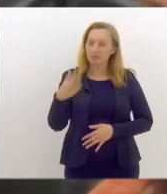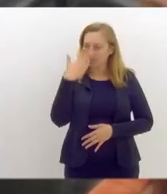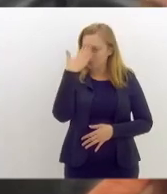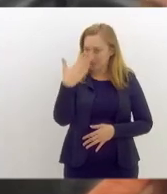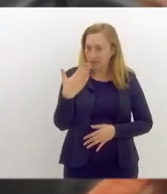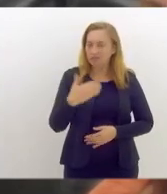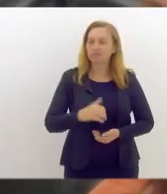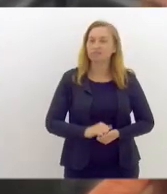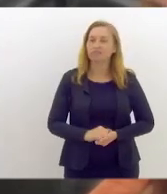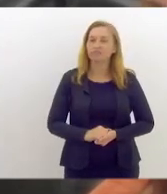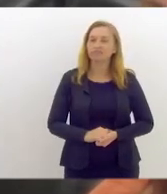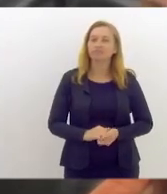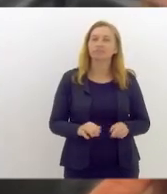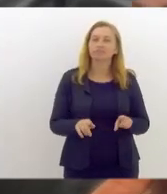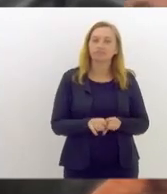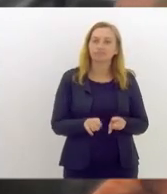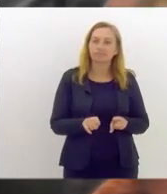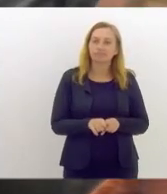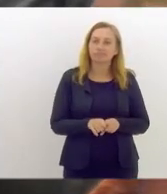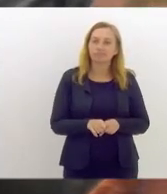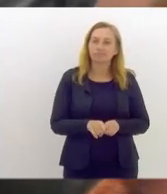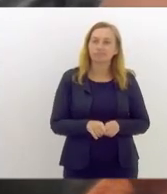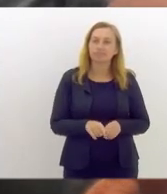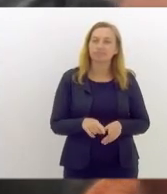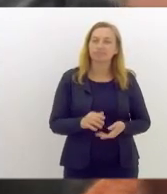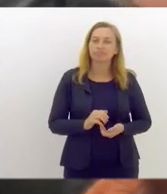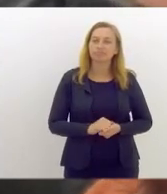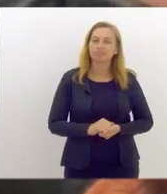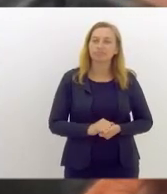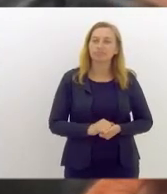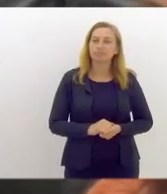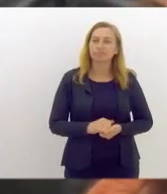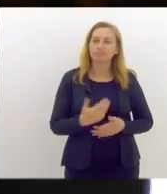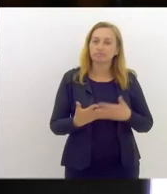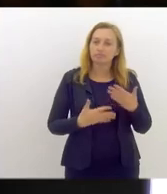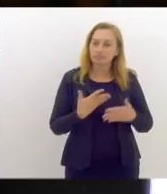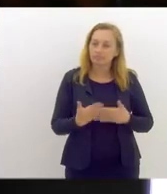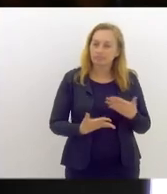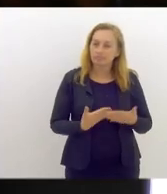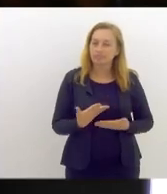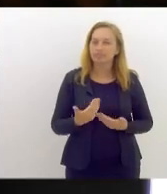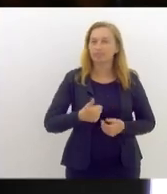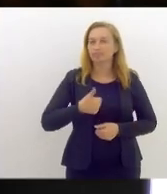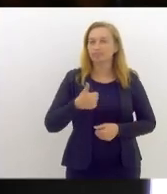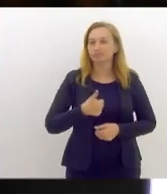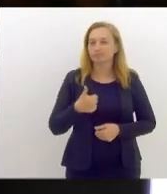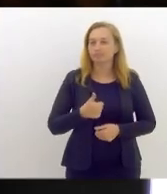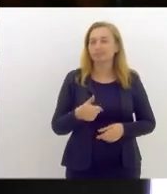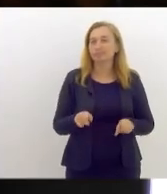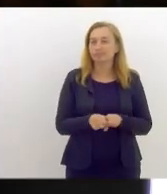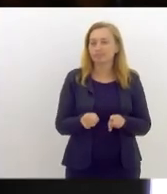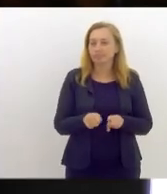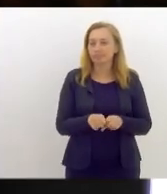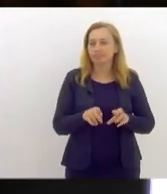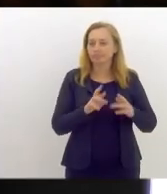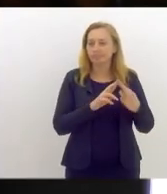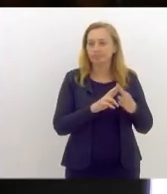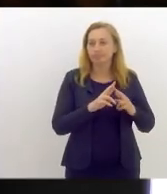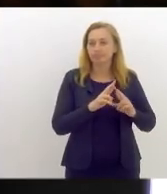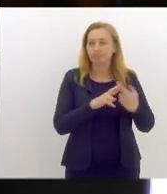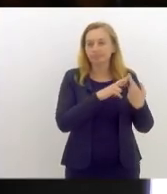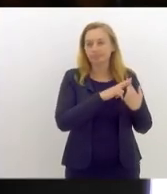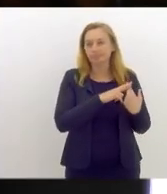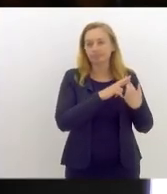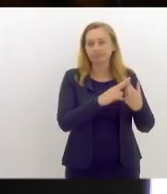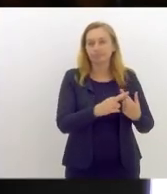é vossa excelência também leva as minhas congratulações é primeiro por ter sido também responsável nessa indicação